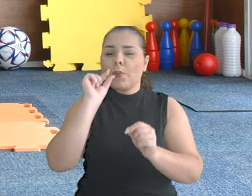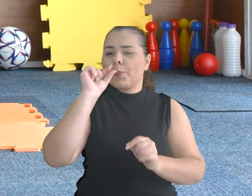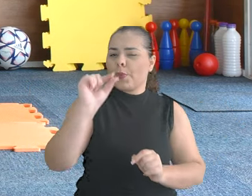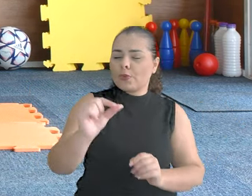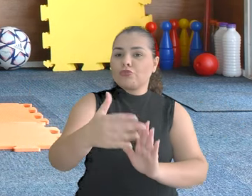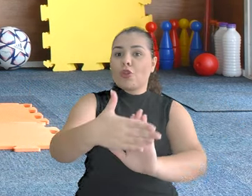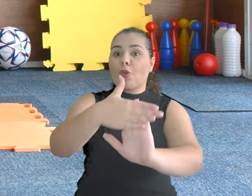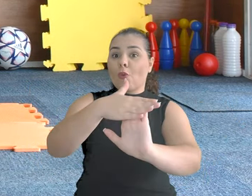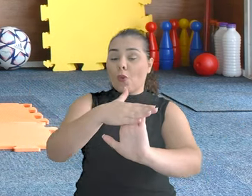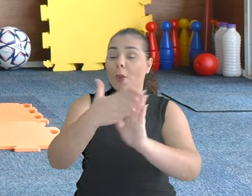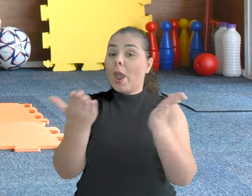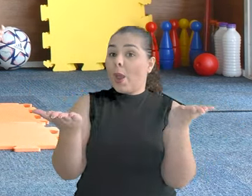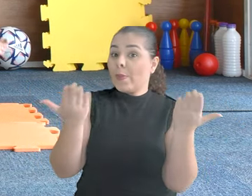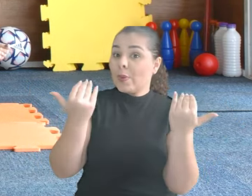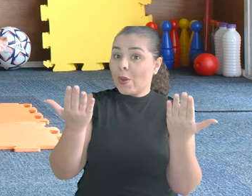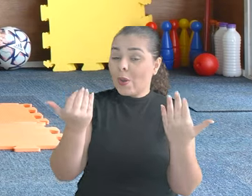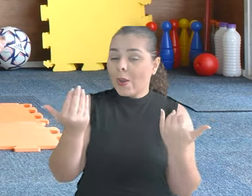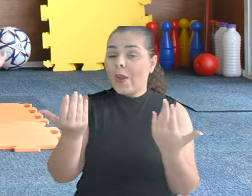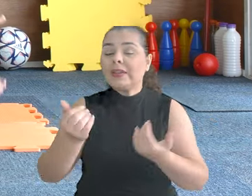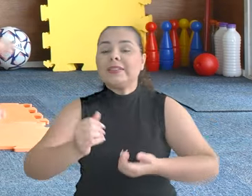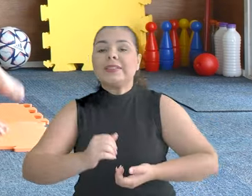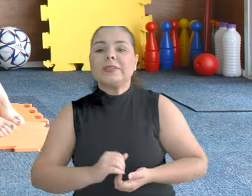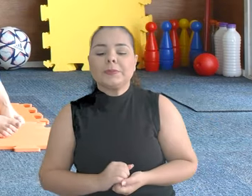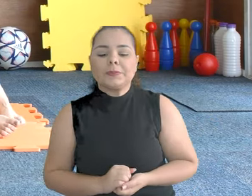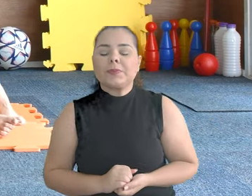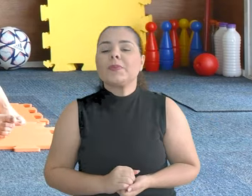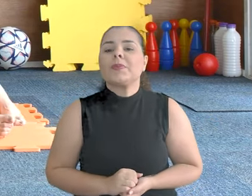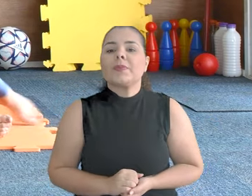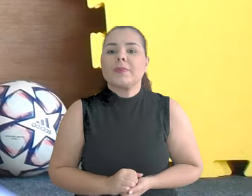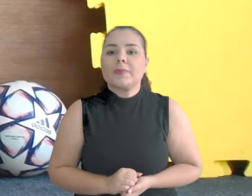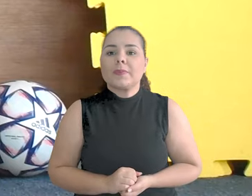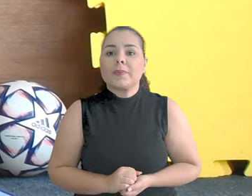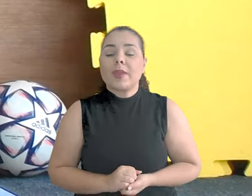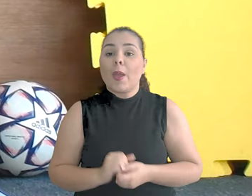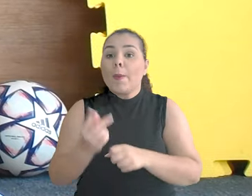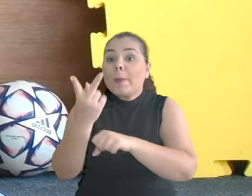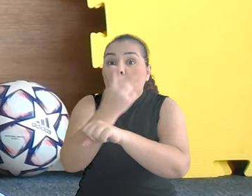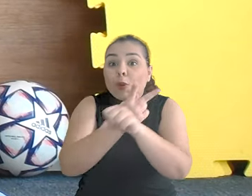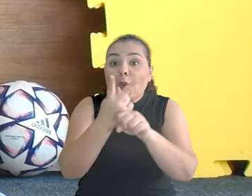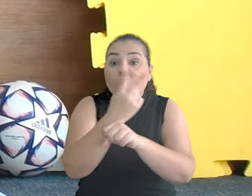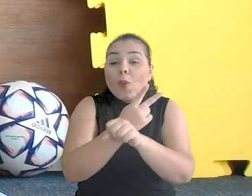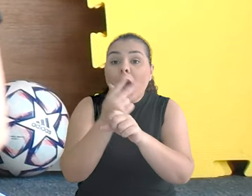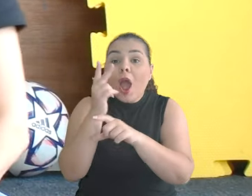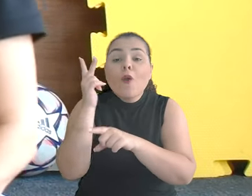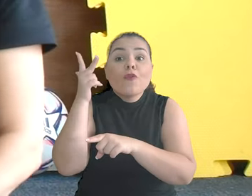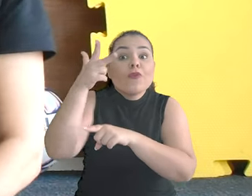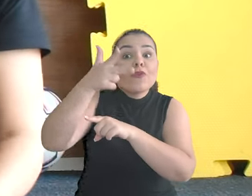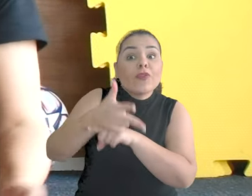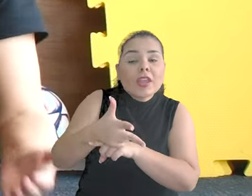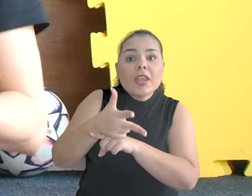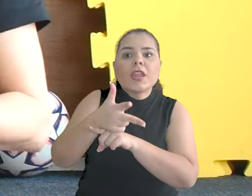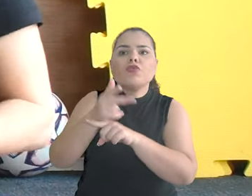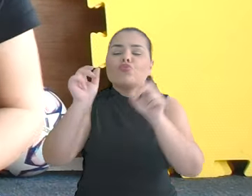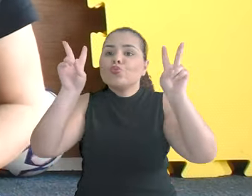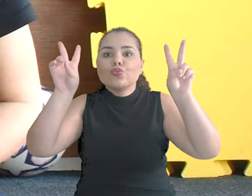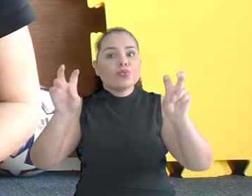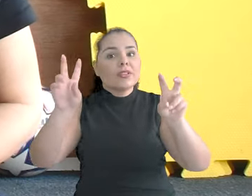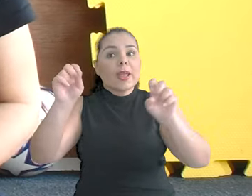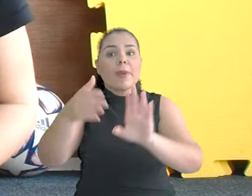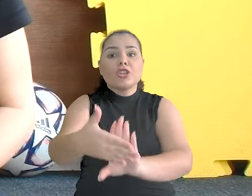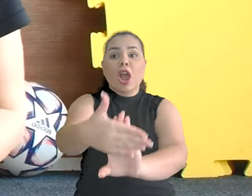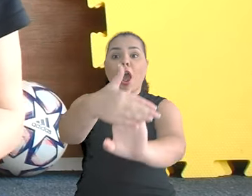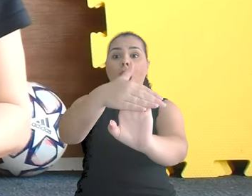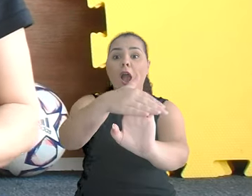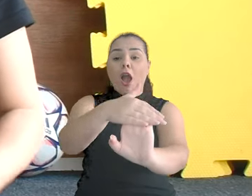andando bora procurar bom o vídeo de alongamento para a